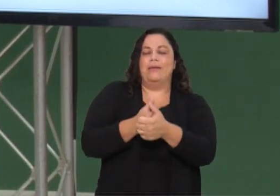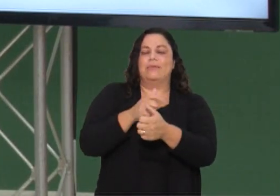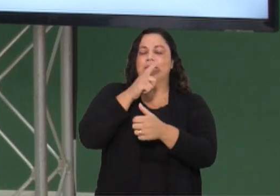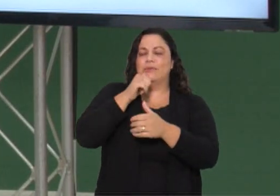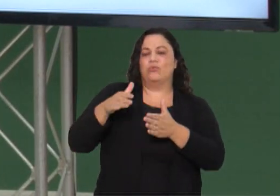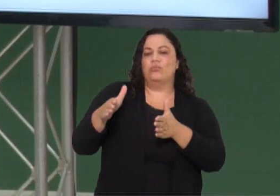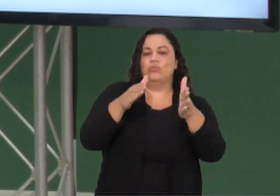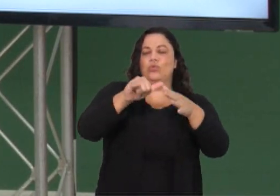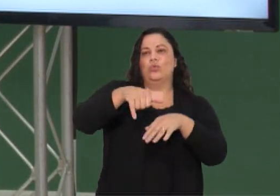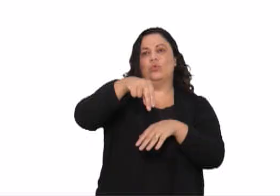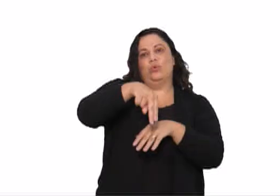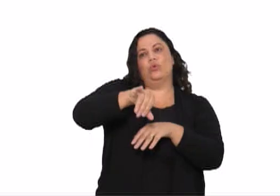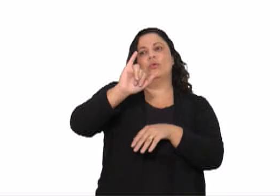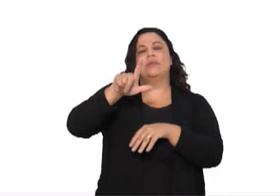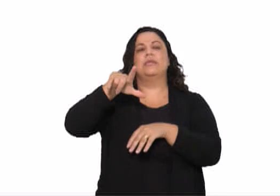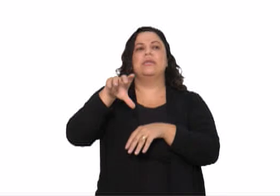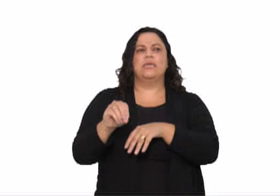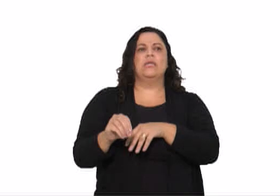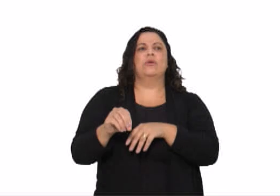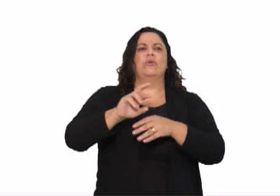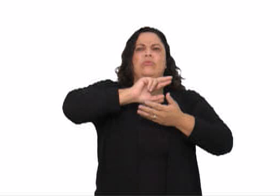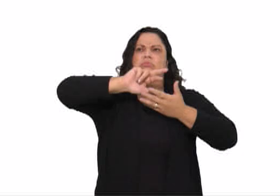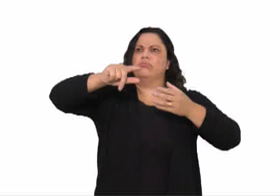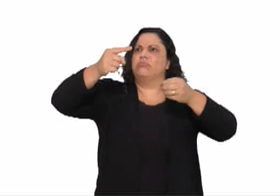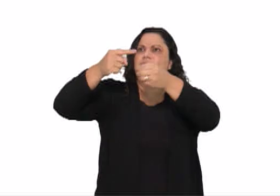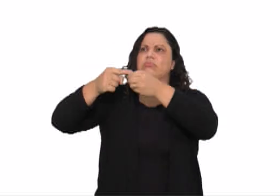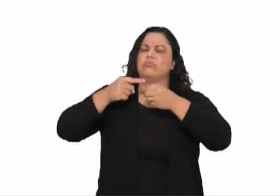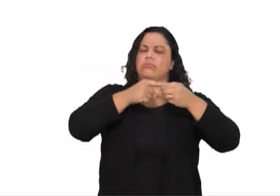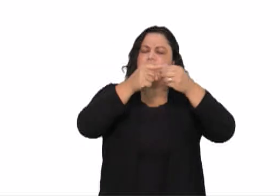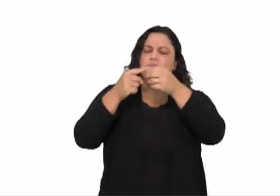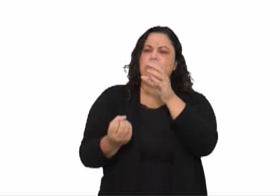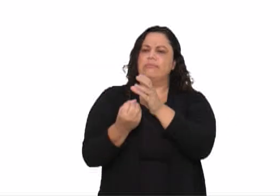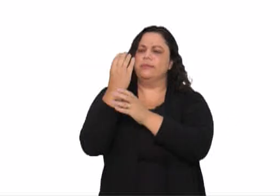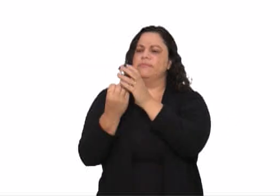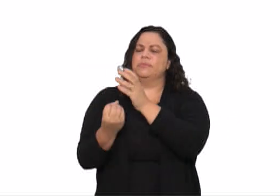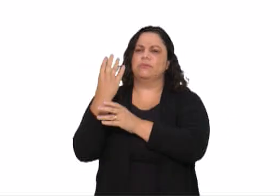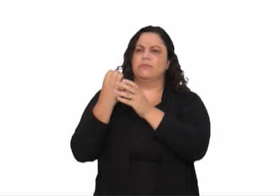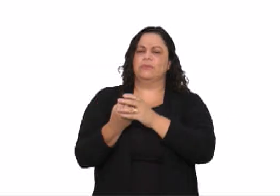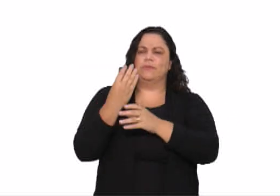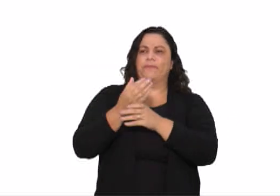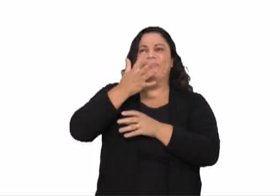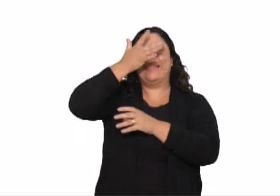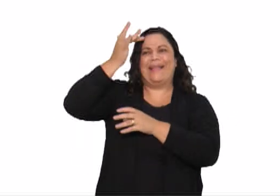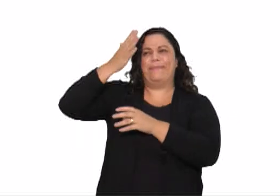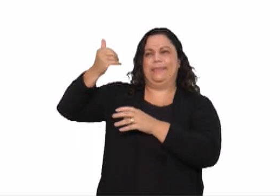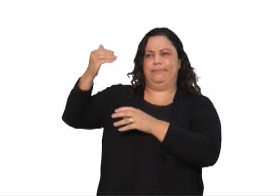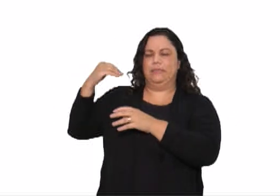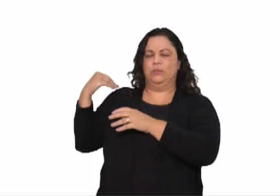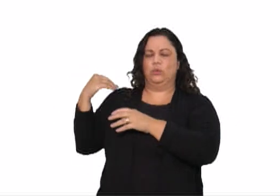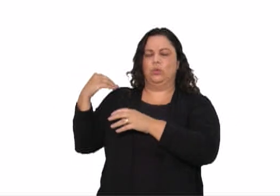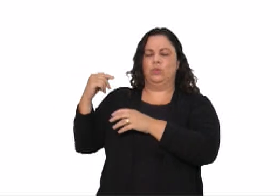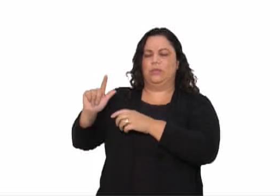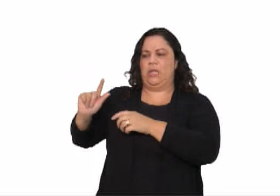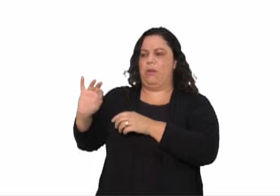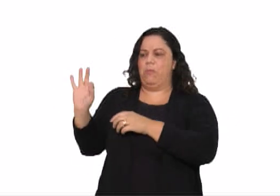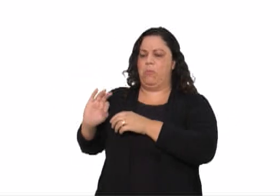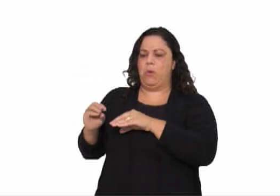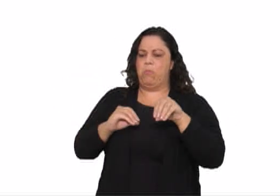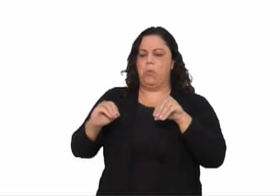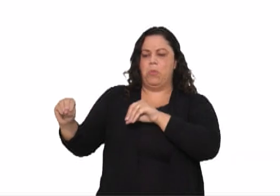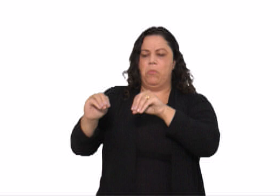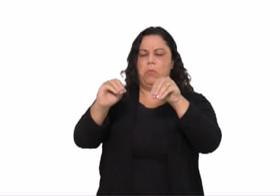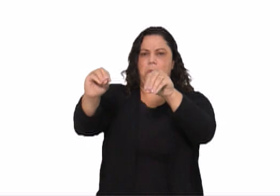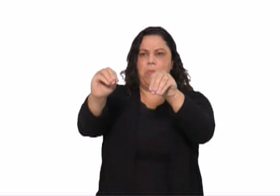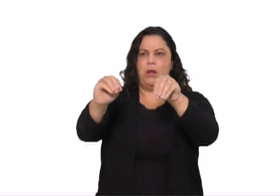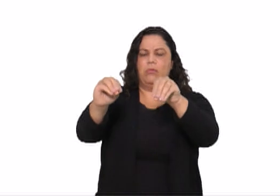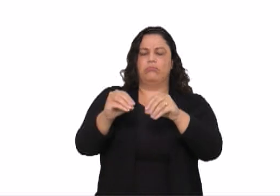Sinop, Quersoneso, são cidades fundadas por essas pessoas que foram excluídas da crise dos gêneros, ou seja, os